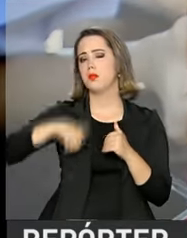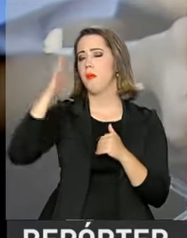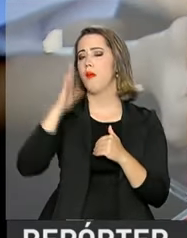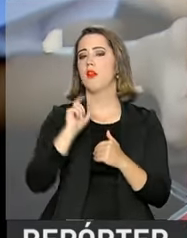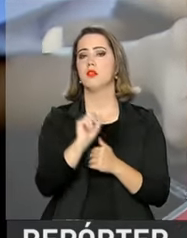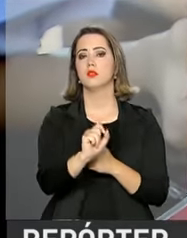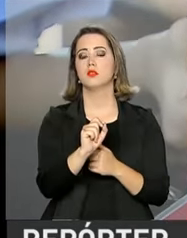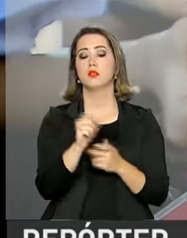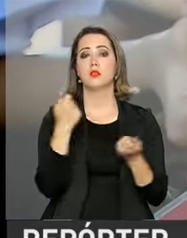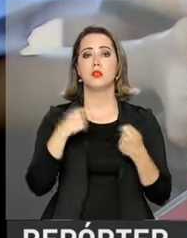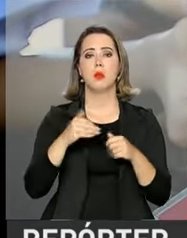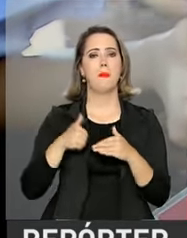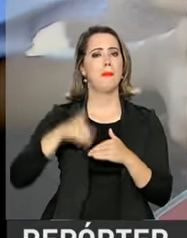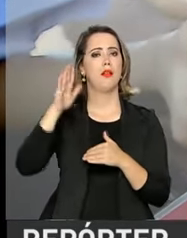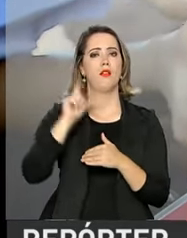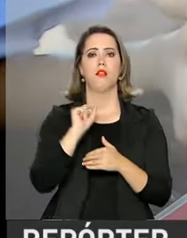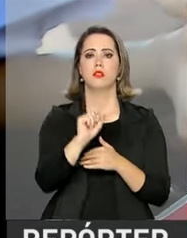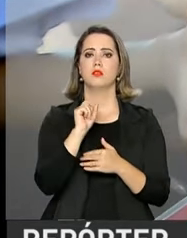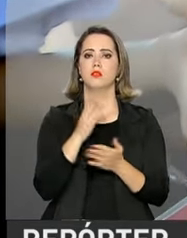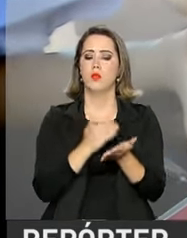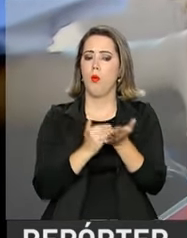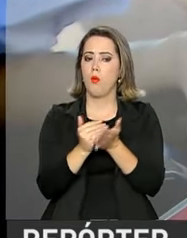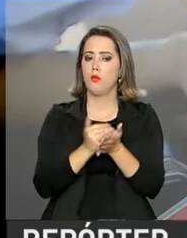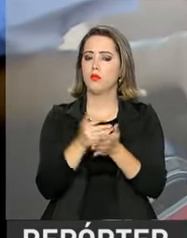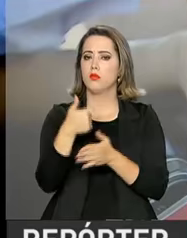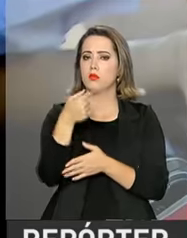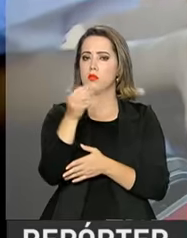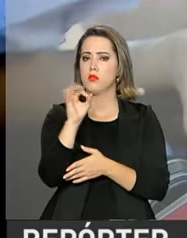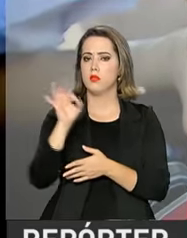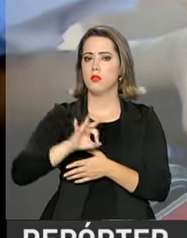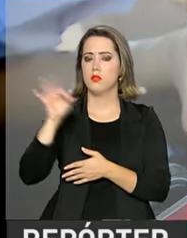é bem mais do que